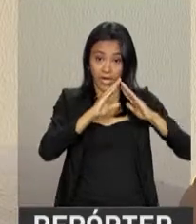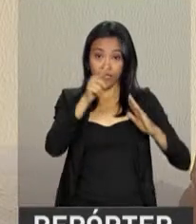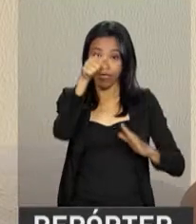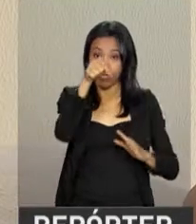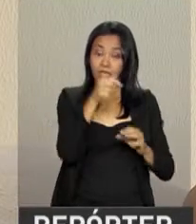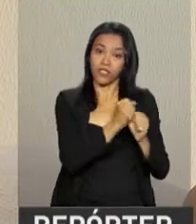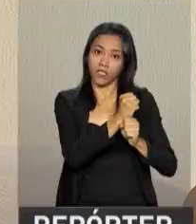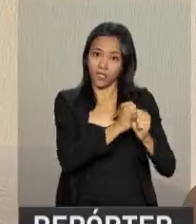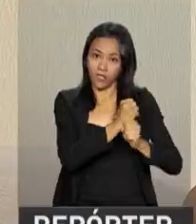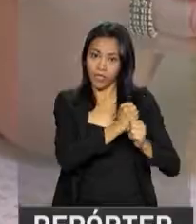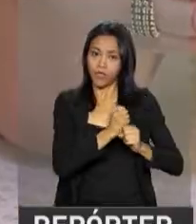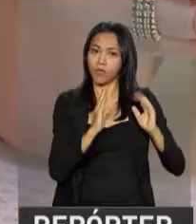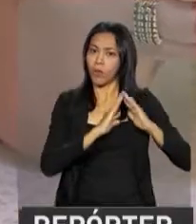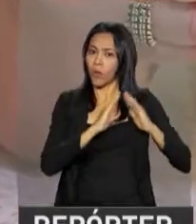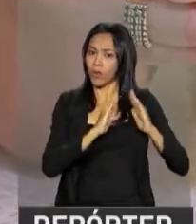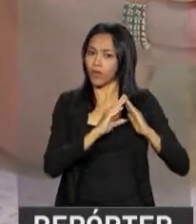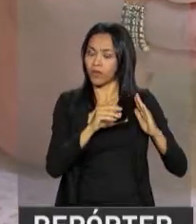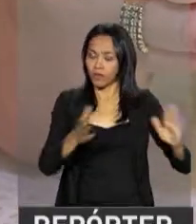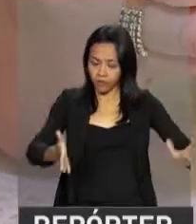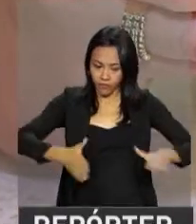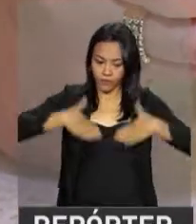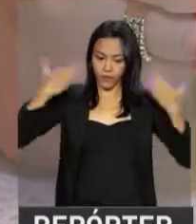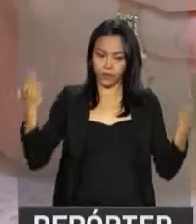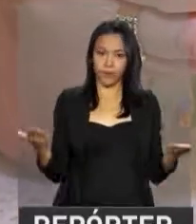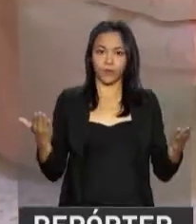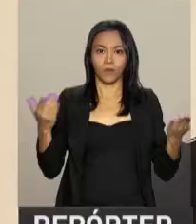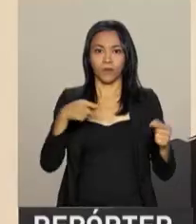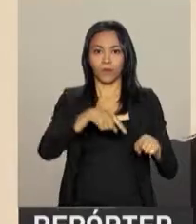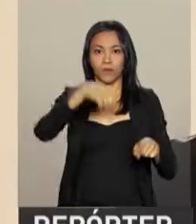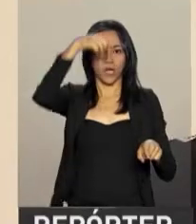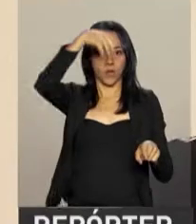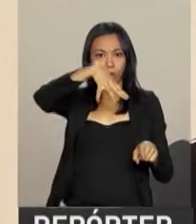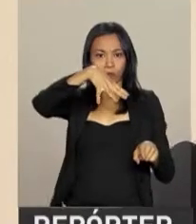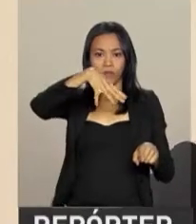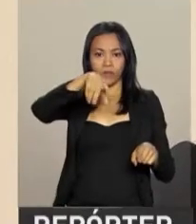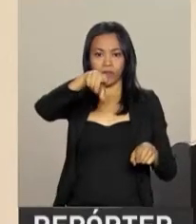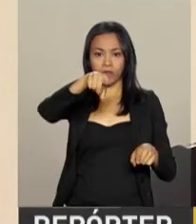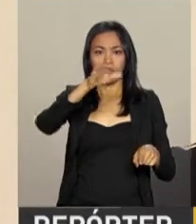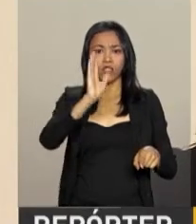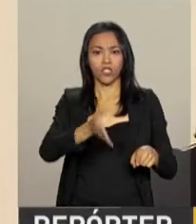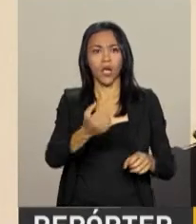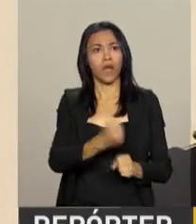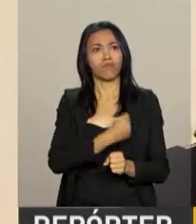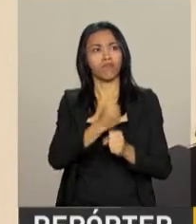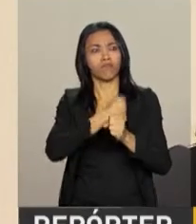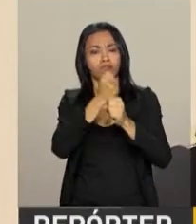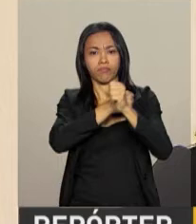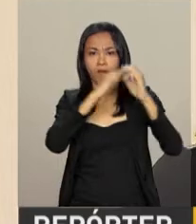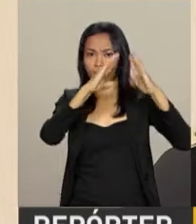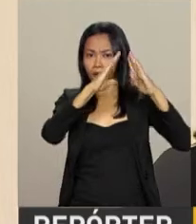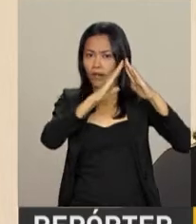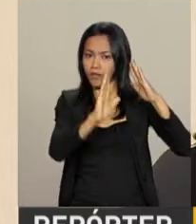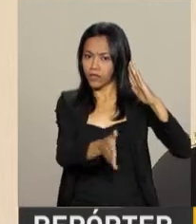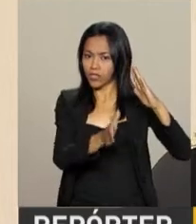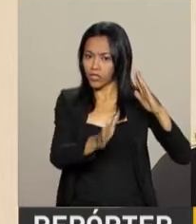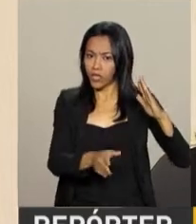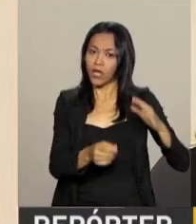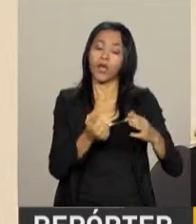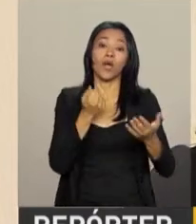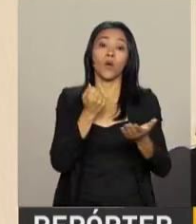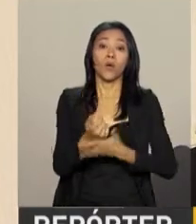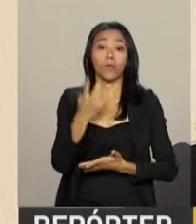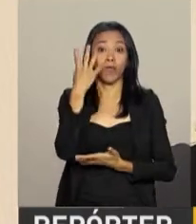primeiro mês de residência no local veio o susto com a conta de luz já estava com a casa construída comprei quatro ar